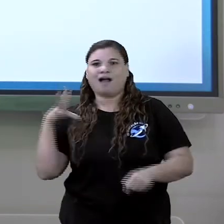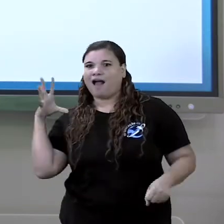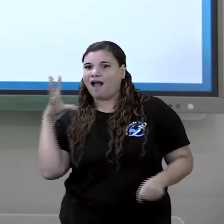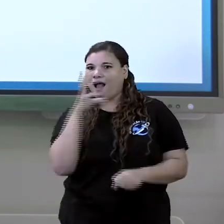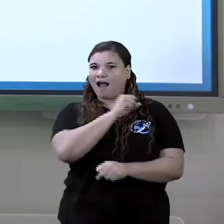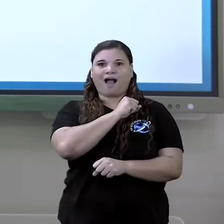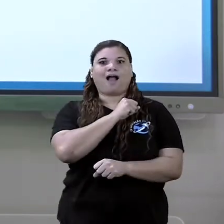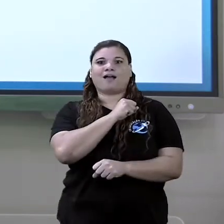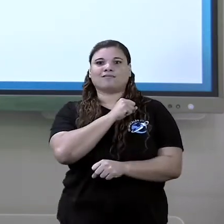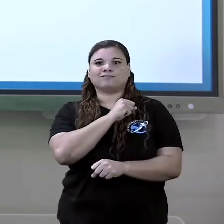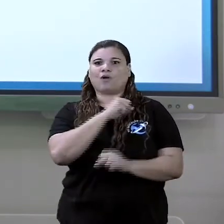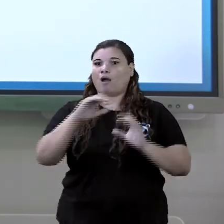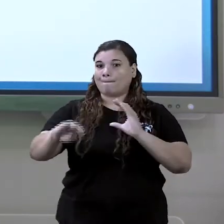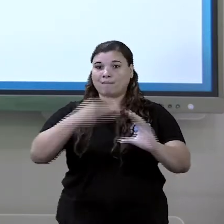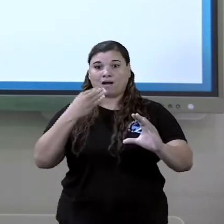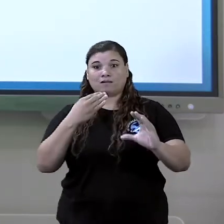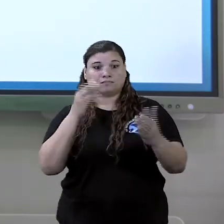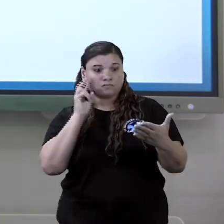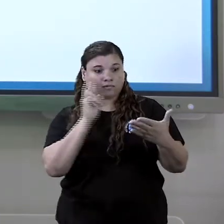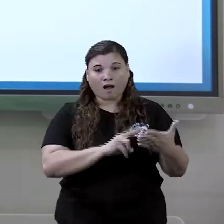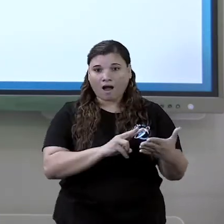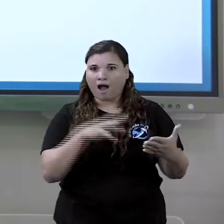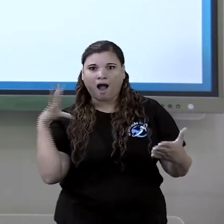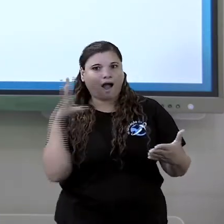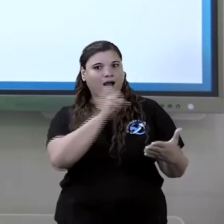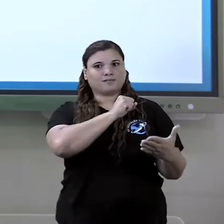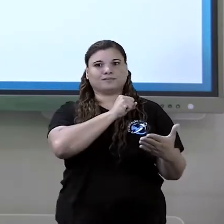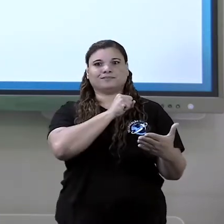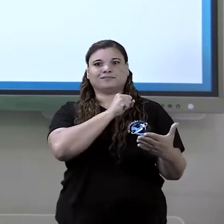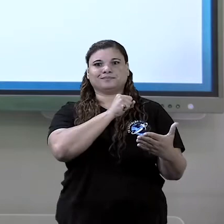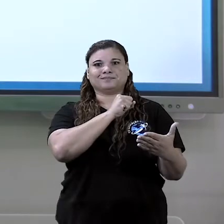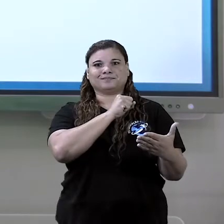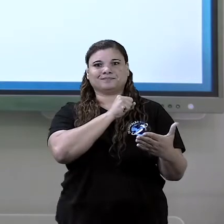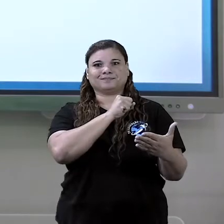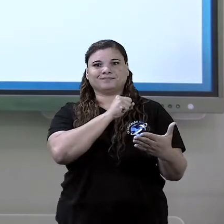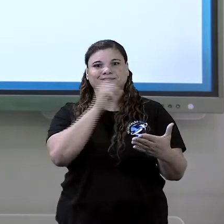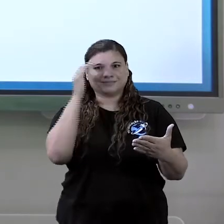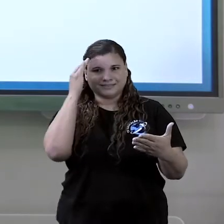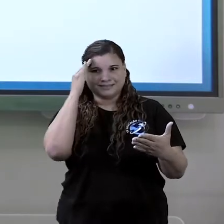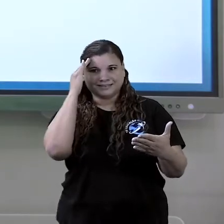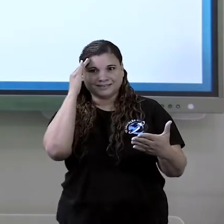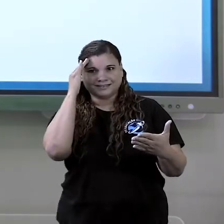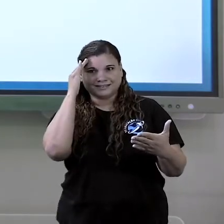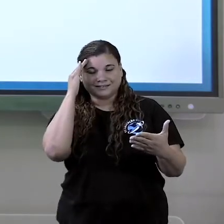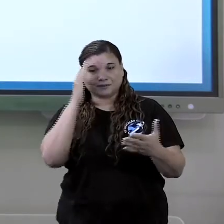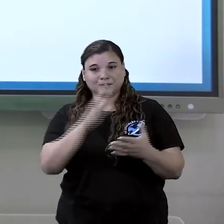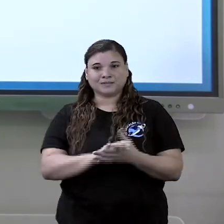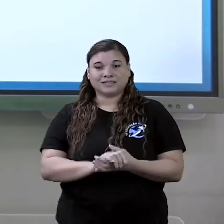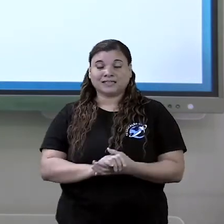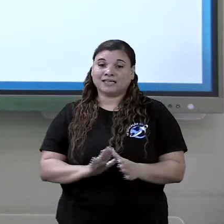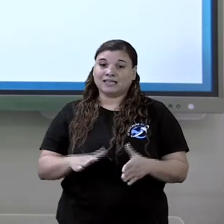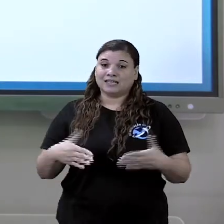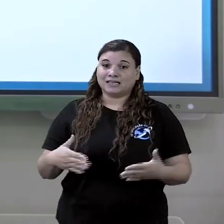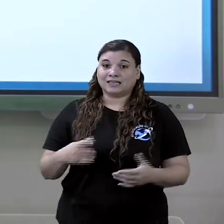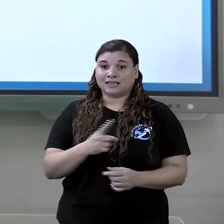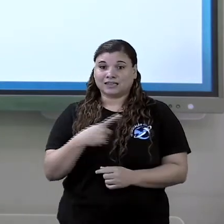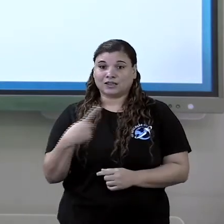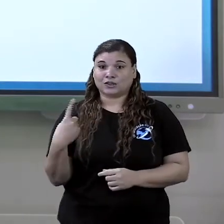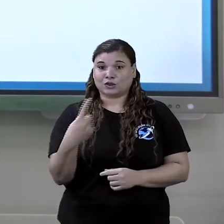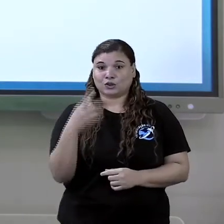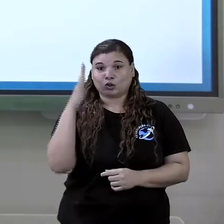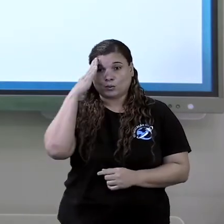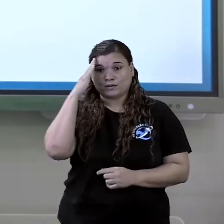a construção de memórias, porque quantas pessoas, né, desenvolveu o sentimento a